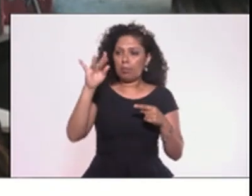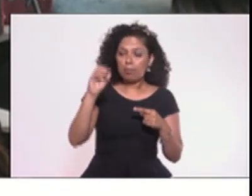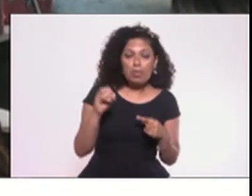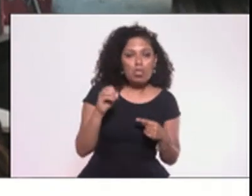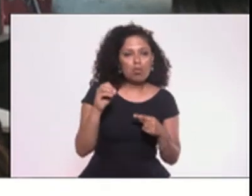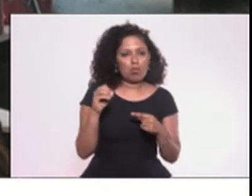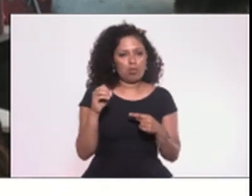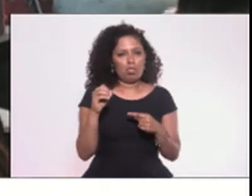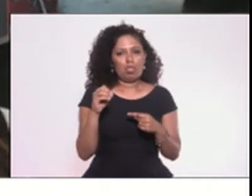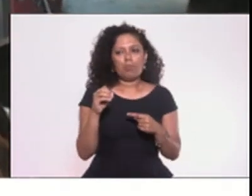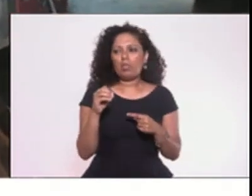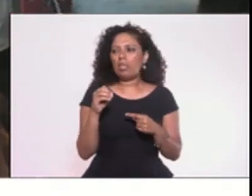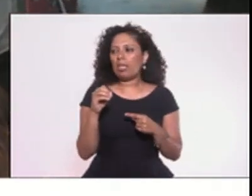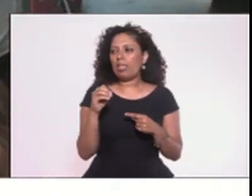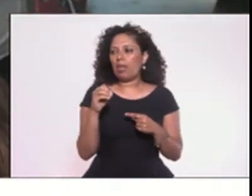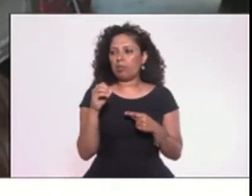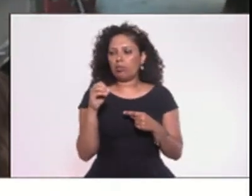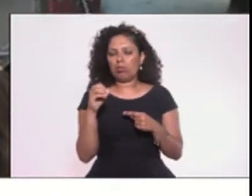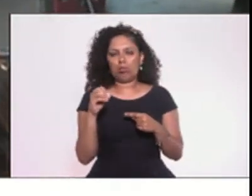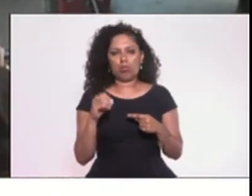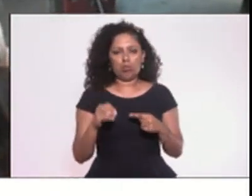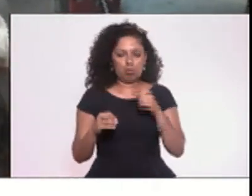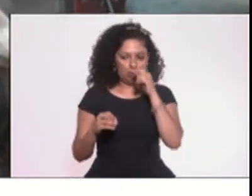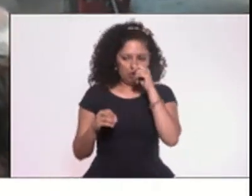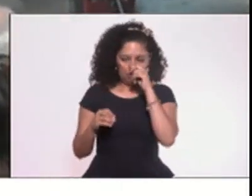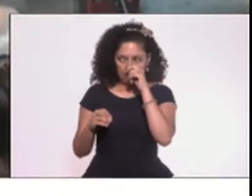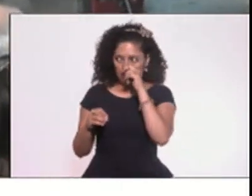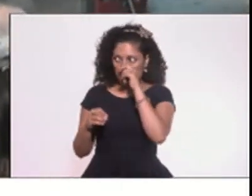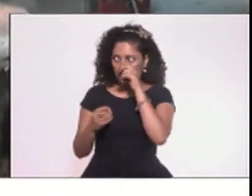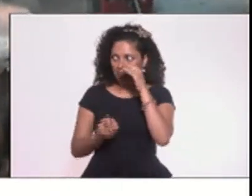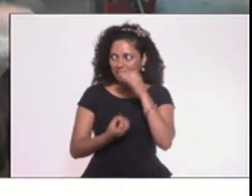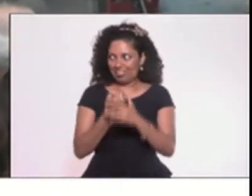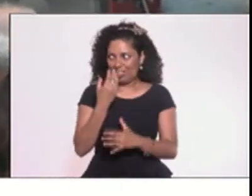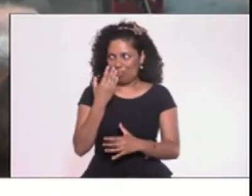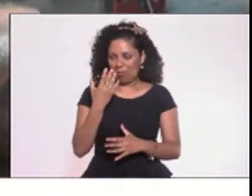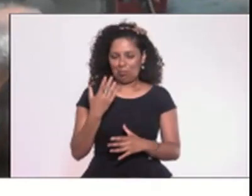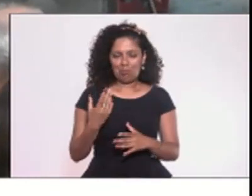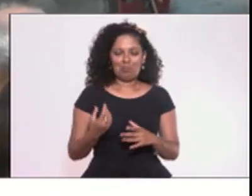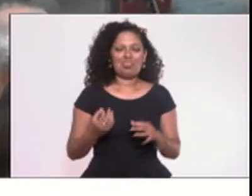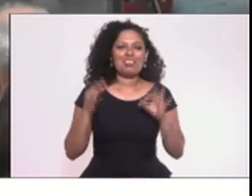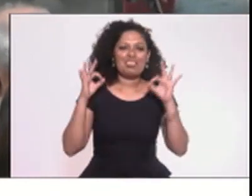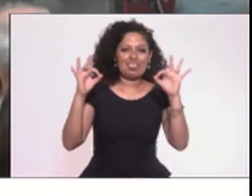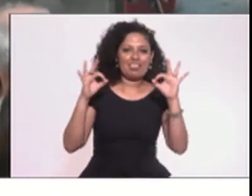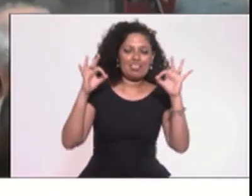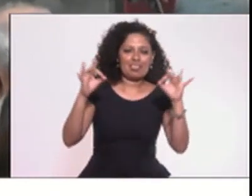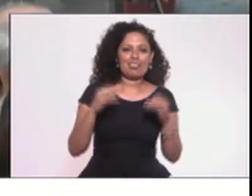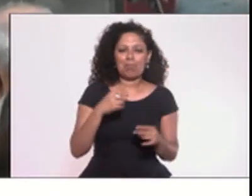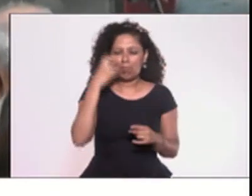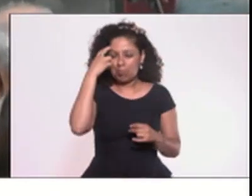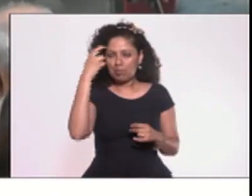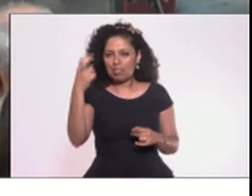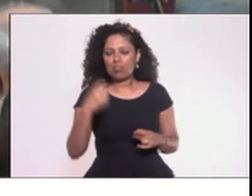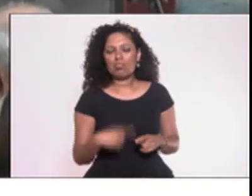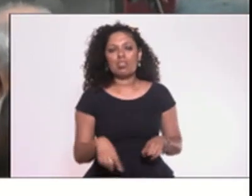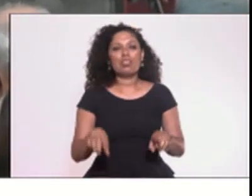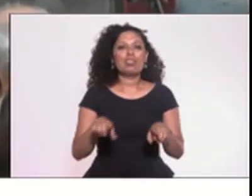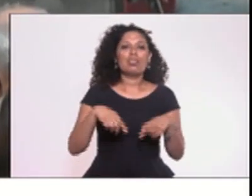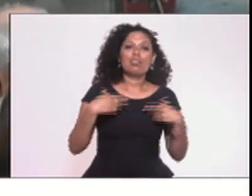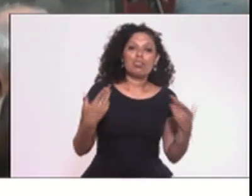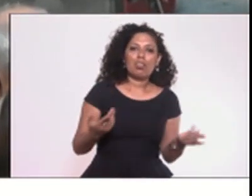Roupas biodegradáveis. Construções inteligentes também, né? Construções sustentáveis. E